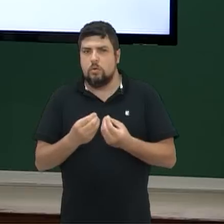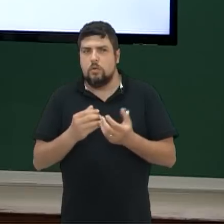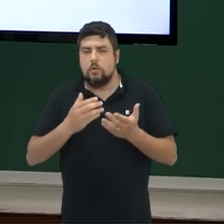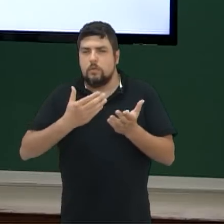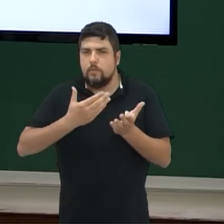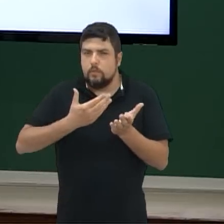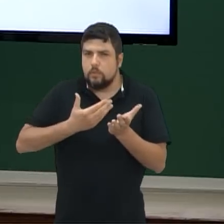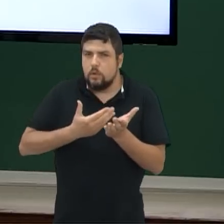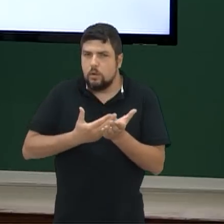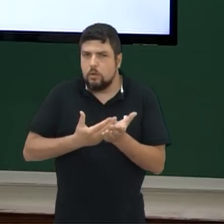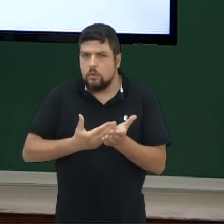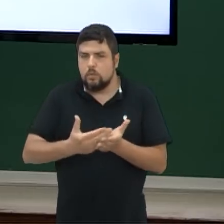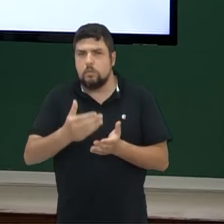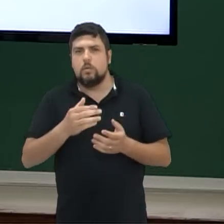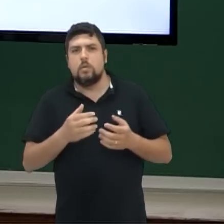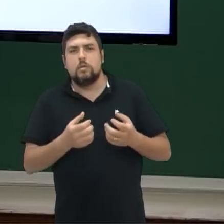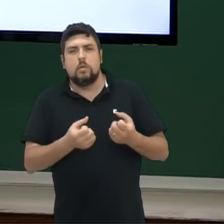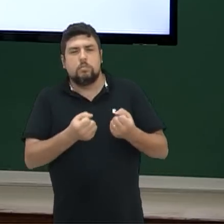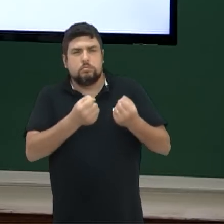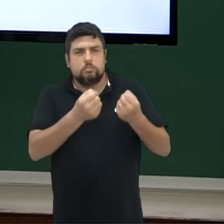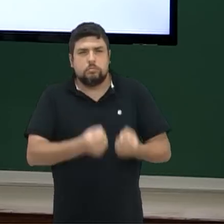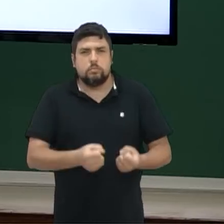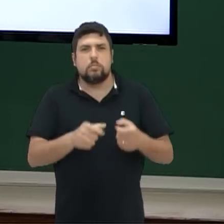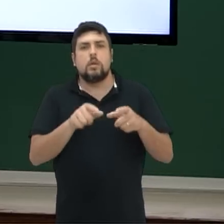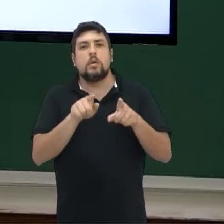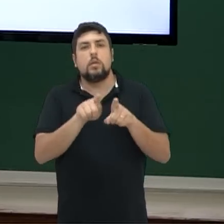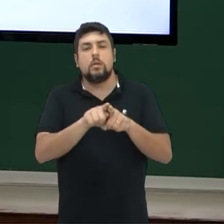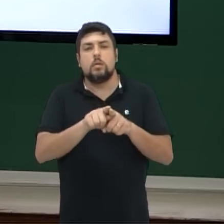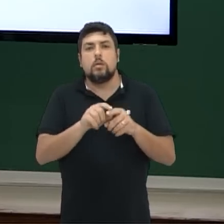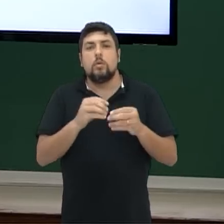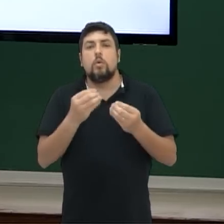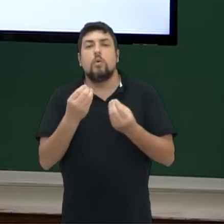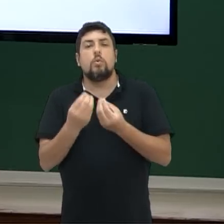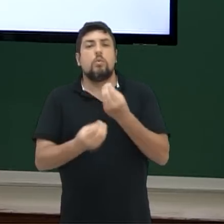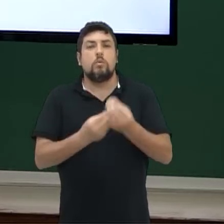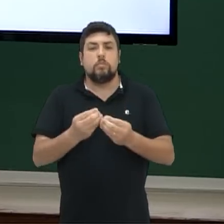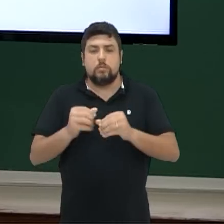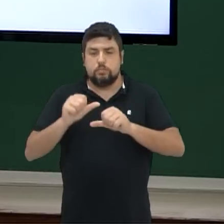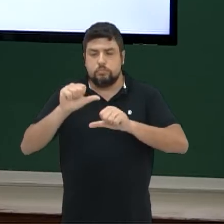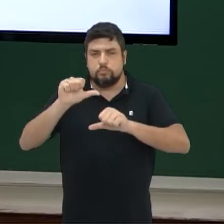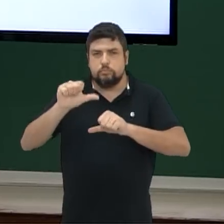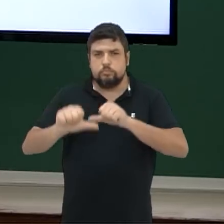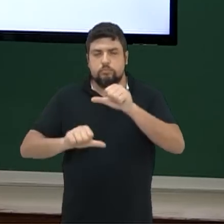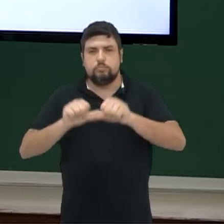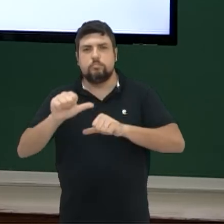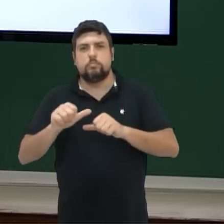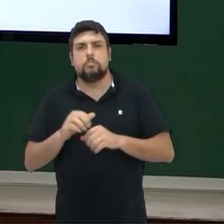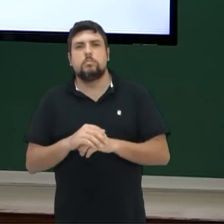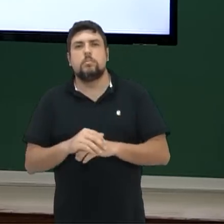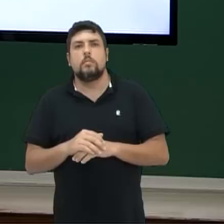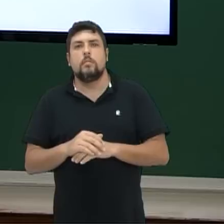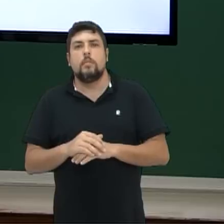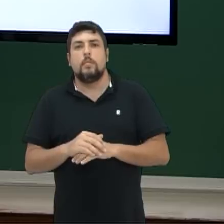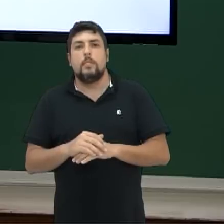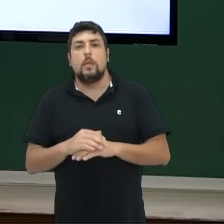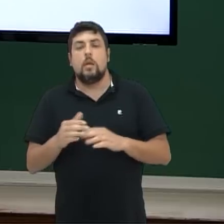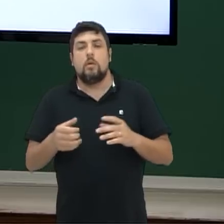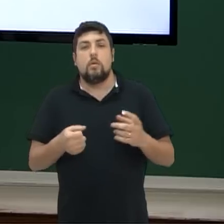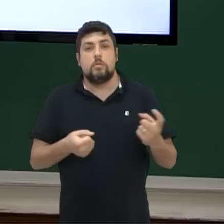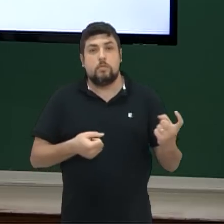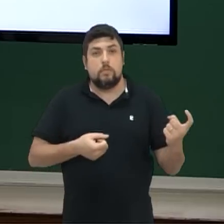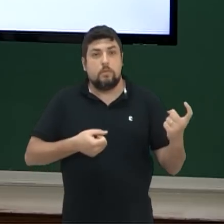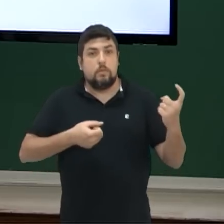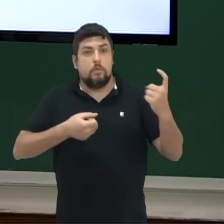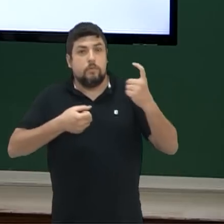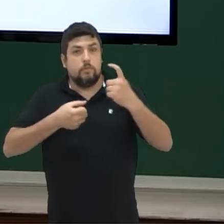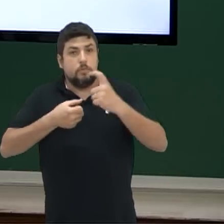apresentação das unidades de massa e os meios de transformação dessas unidades. A gente vai voltar agora ao universo onde a gente tem os dados